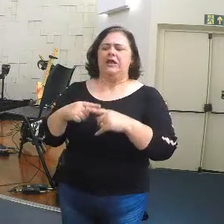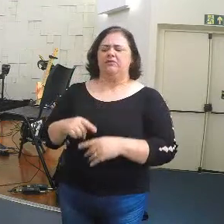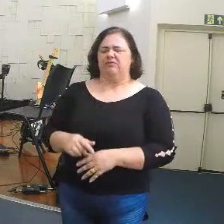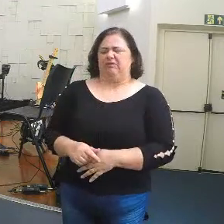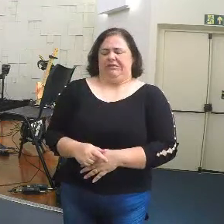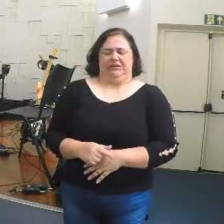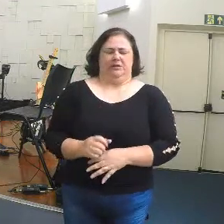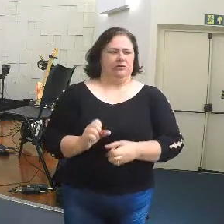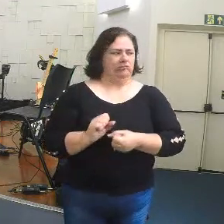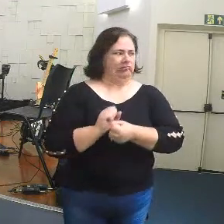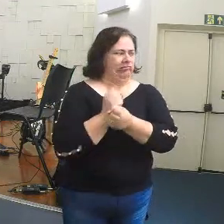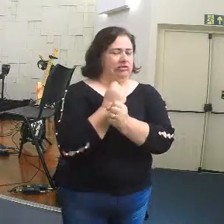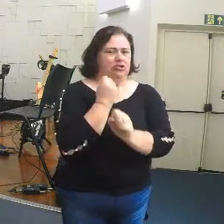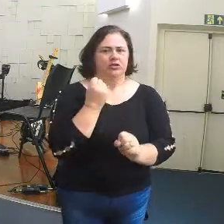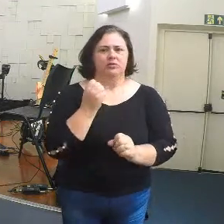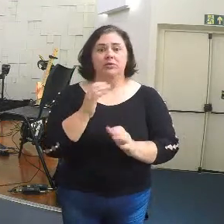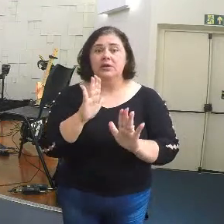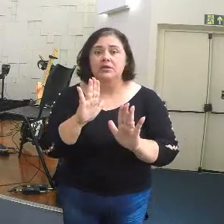de ódio.